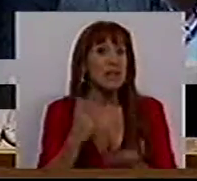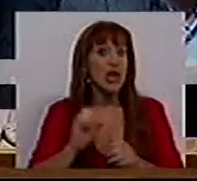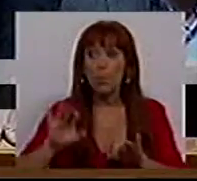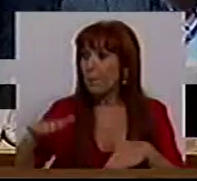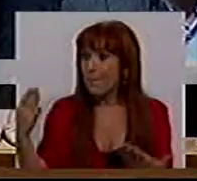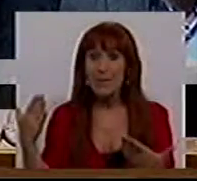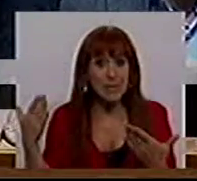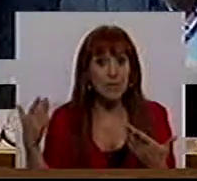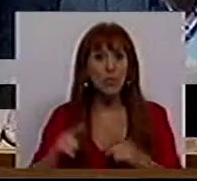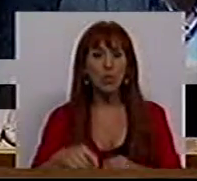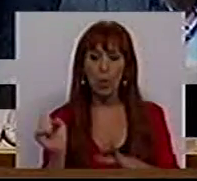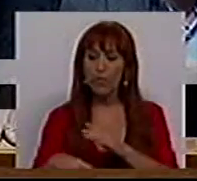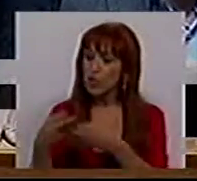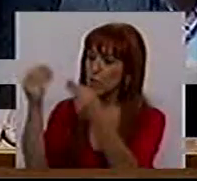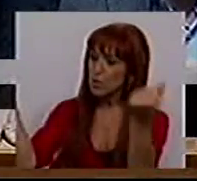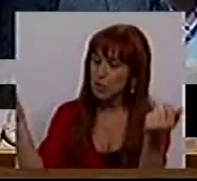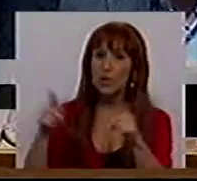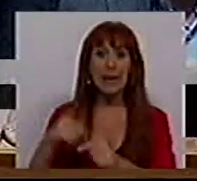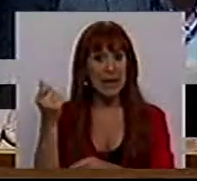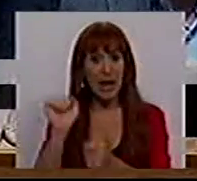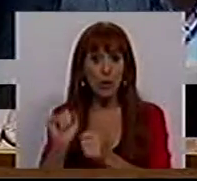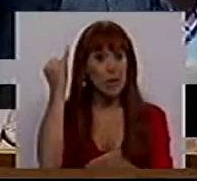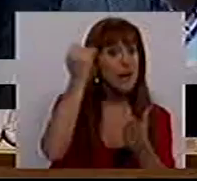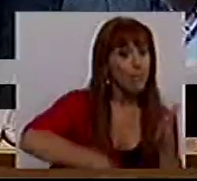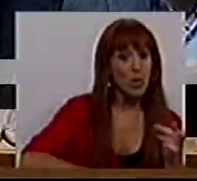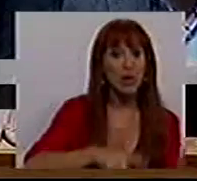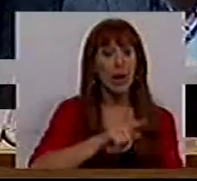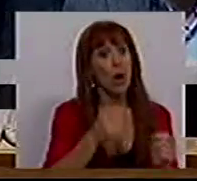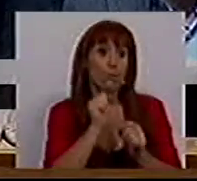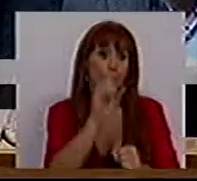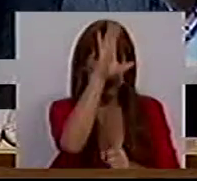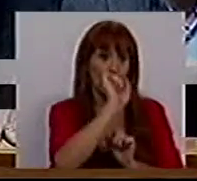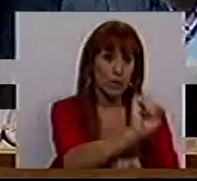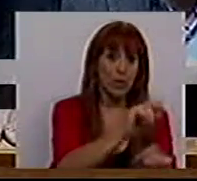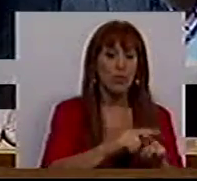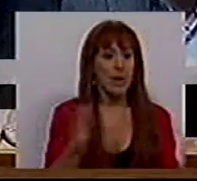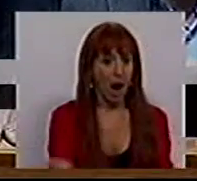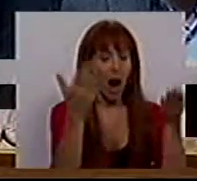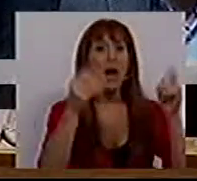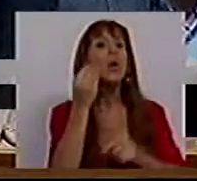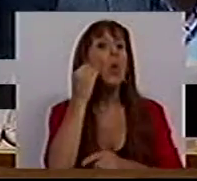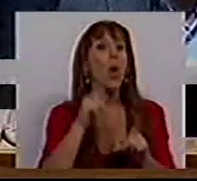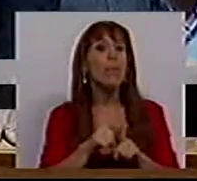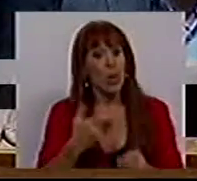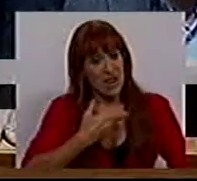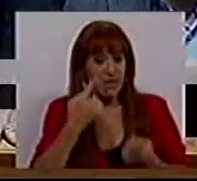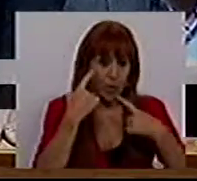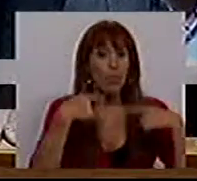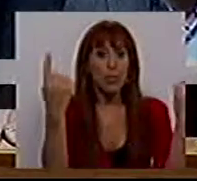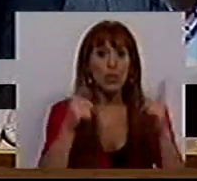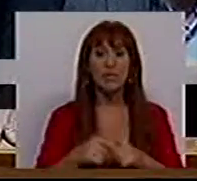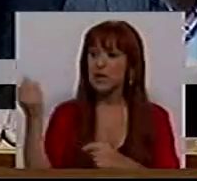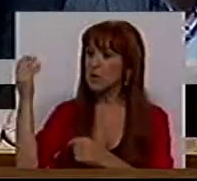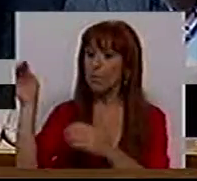desde o primeiro momento. O Fundo de Resolução é dinheiro do imposto, logo erário público, foi alavancado e como? Com dívida pública.